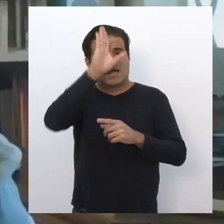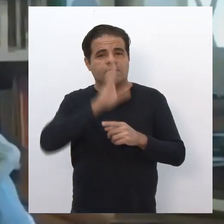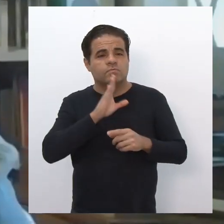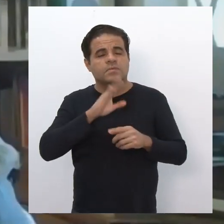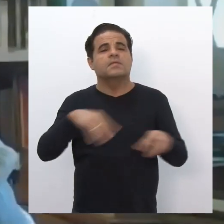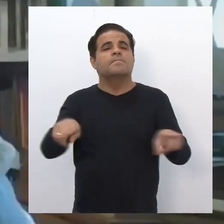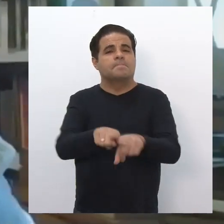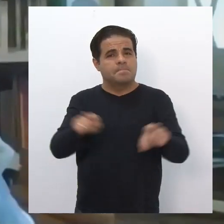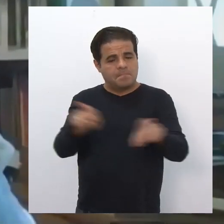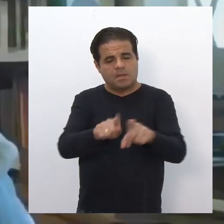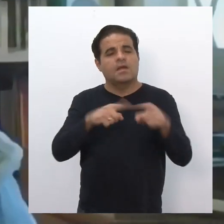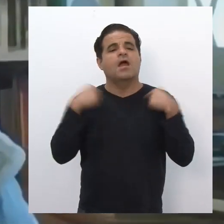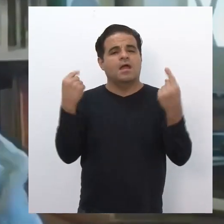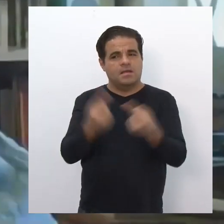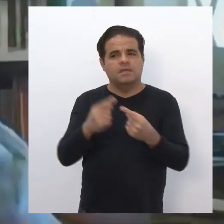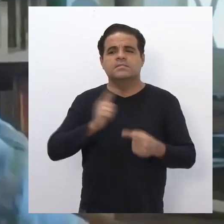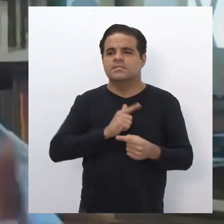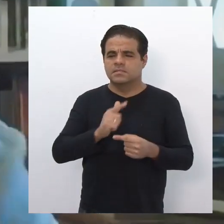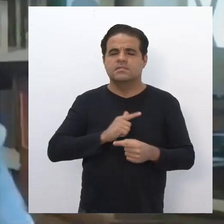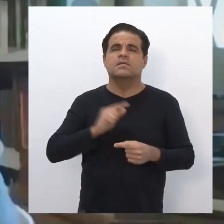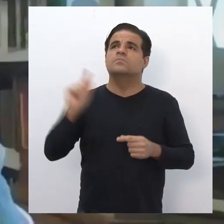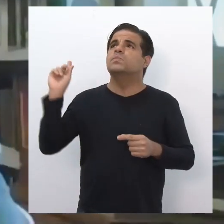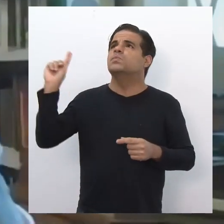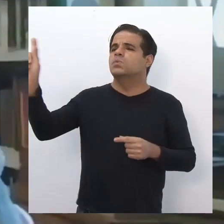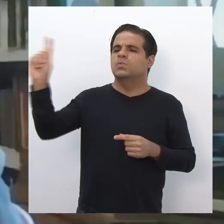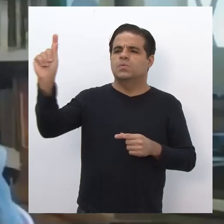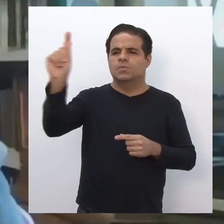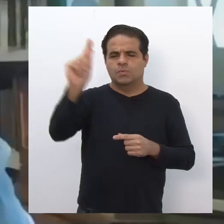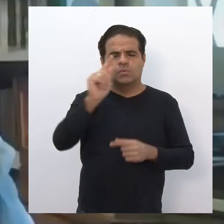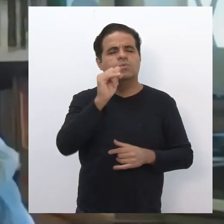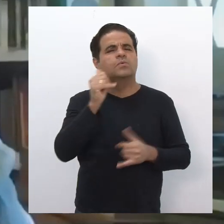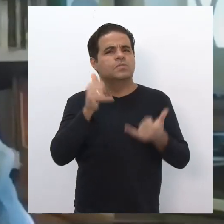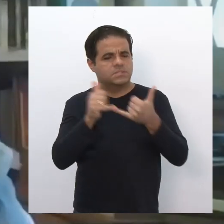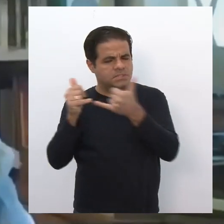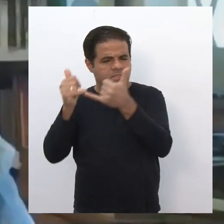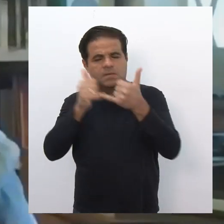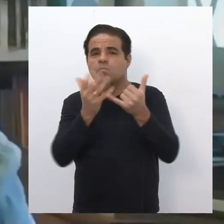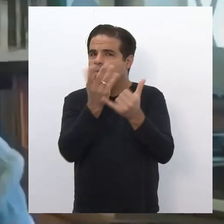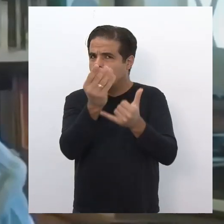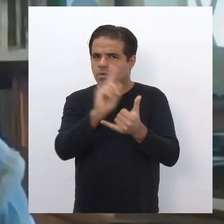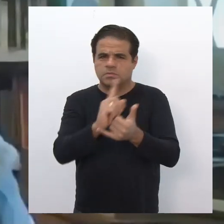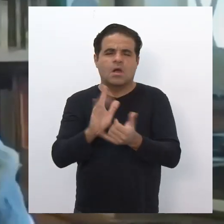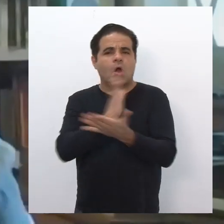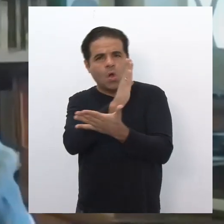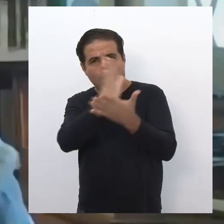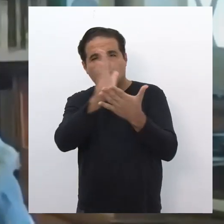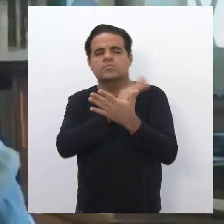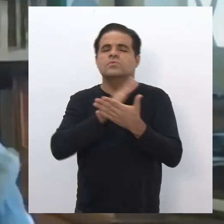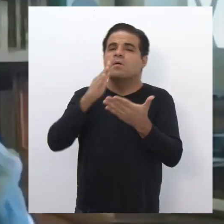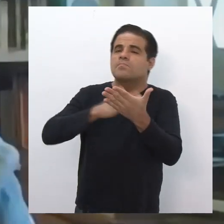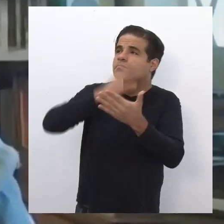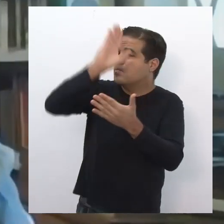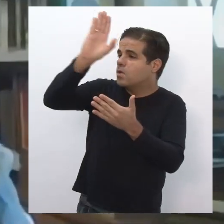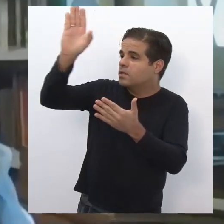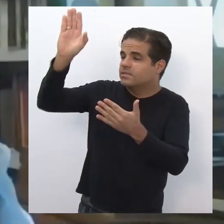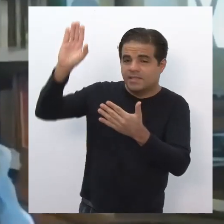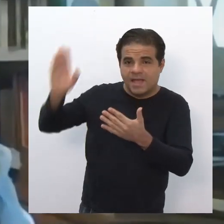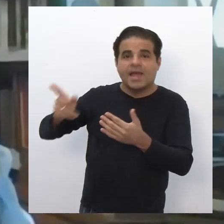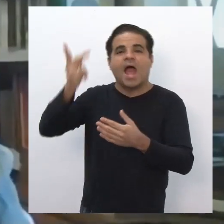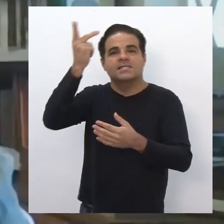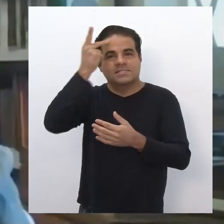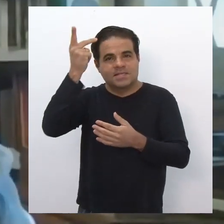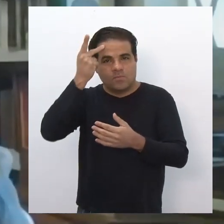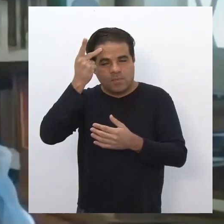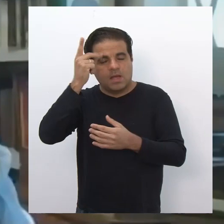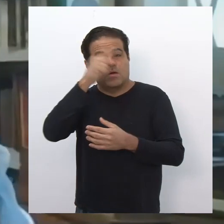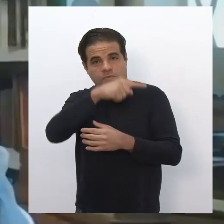gratuitamente também em alguns sites, né? Não são muitos. Nas bibliotecas, na Biblioteca de São Paulo e